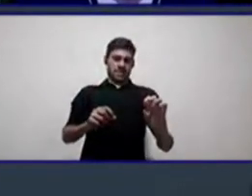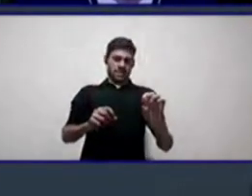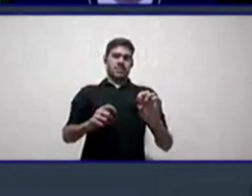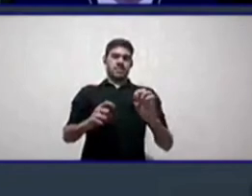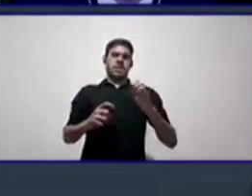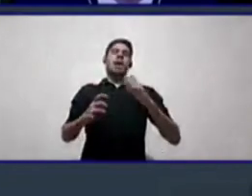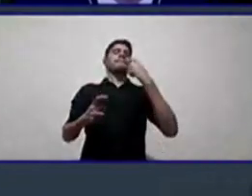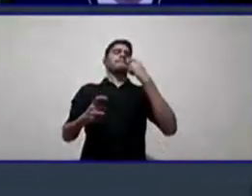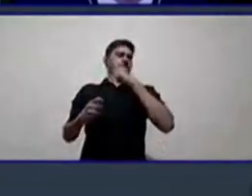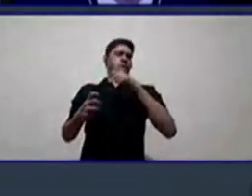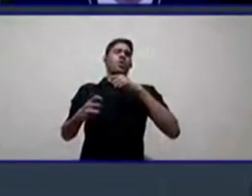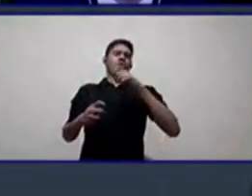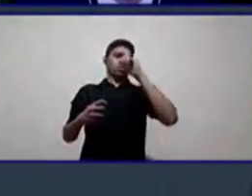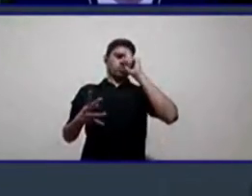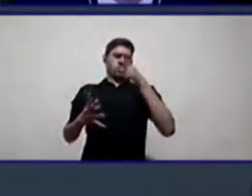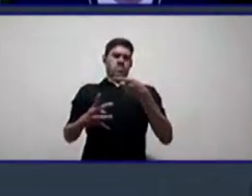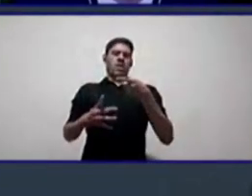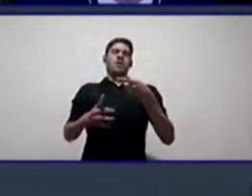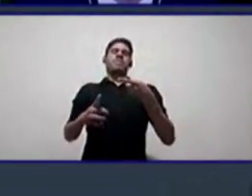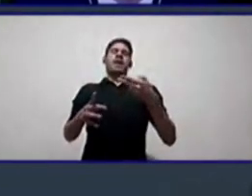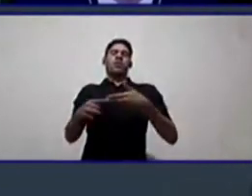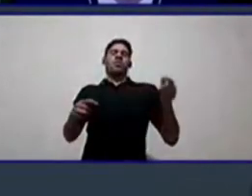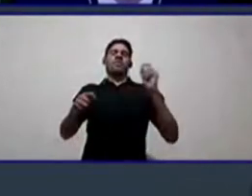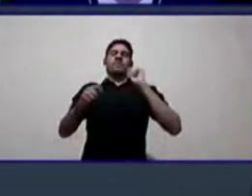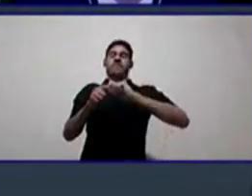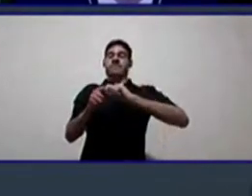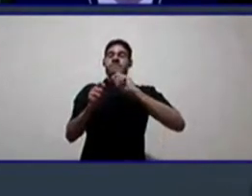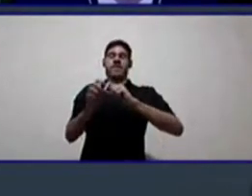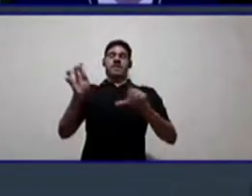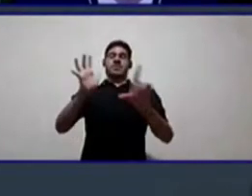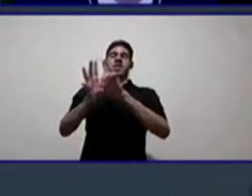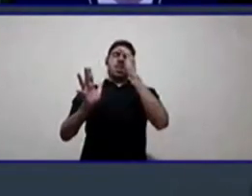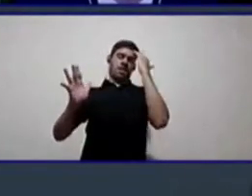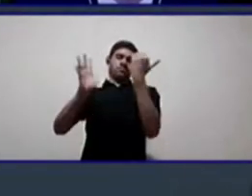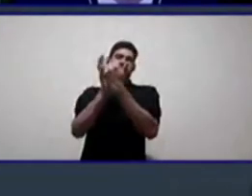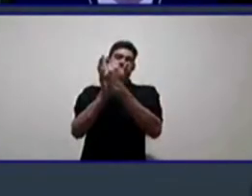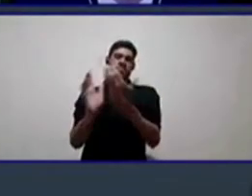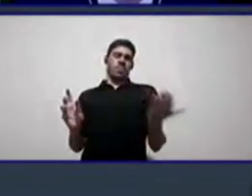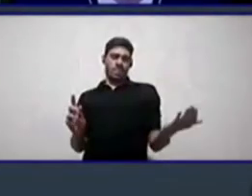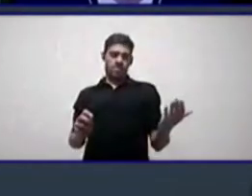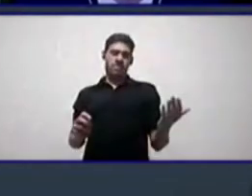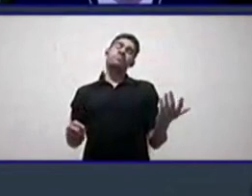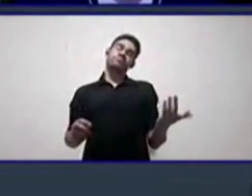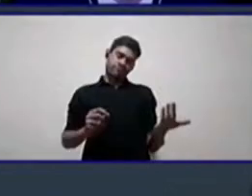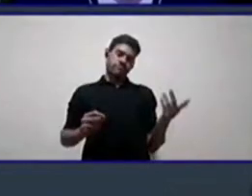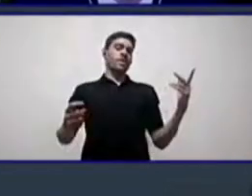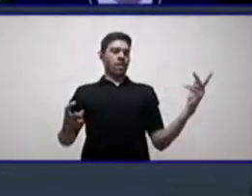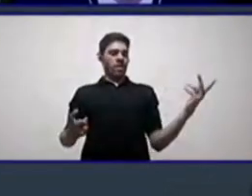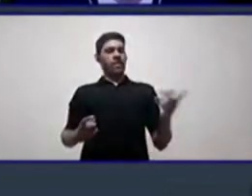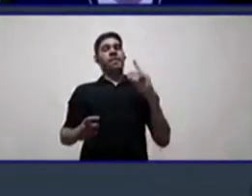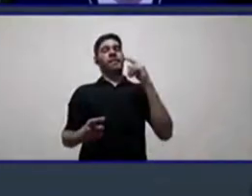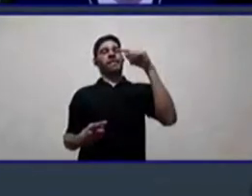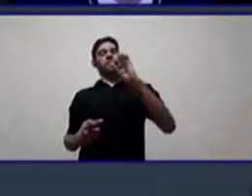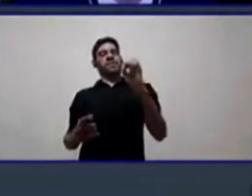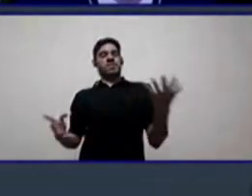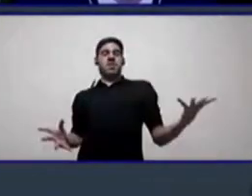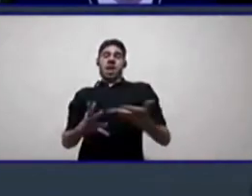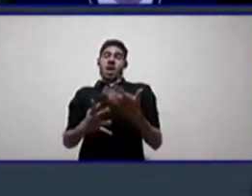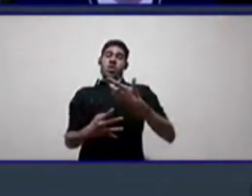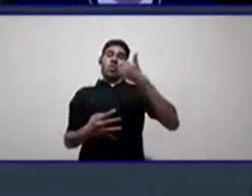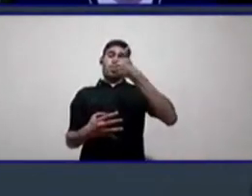expedirá instruções para a fiel execução desta lei. Ora, e foi assim que o TSE, e agora pela